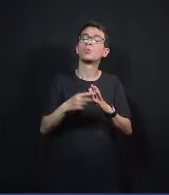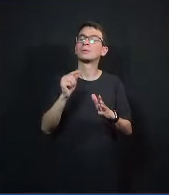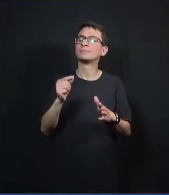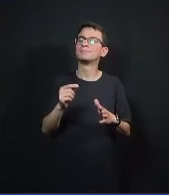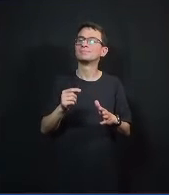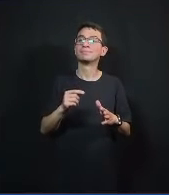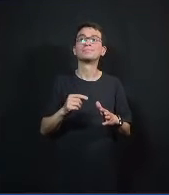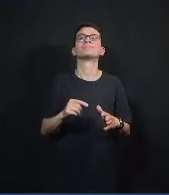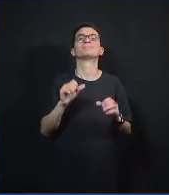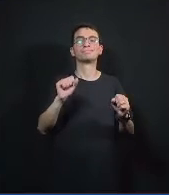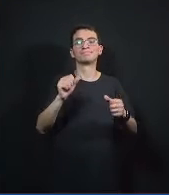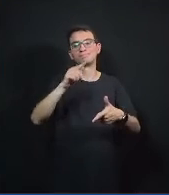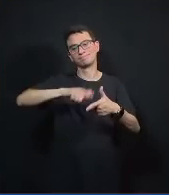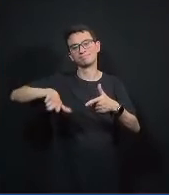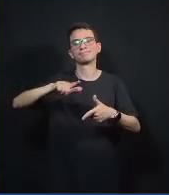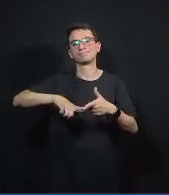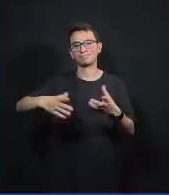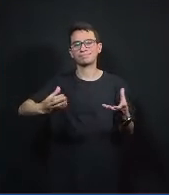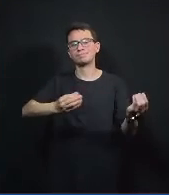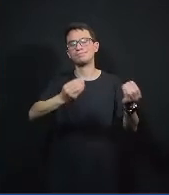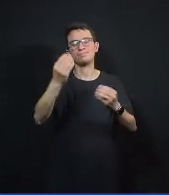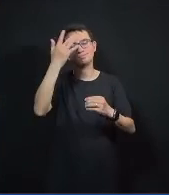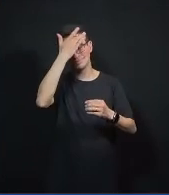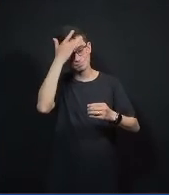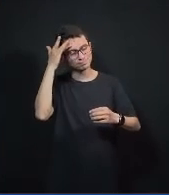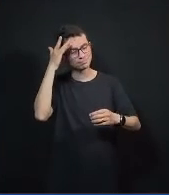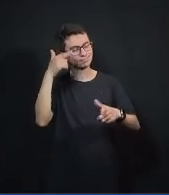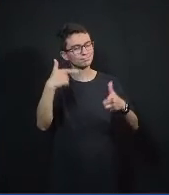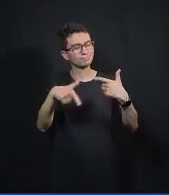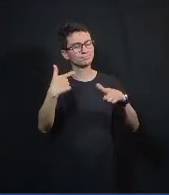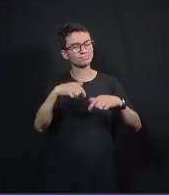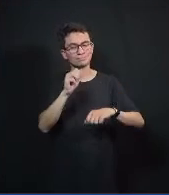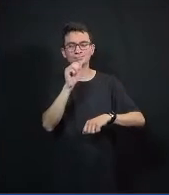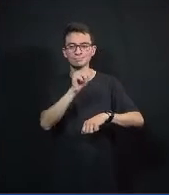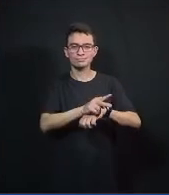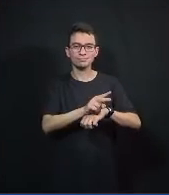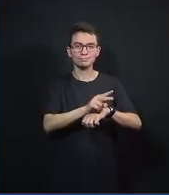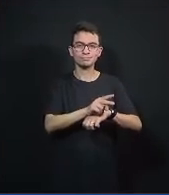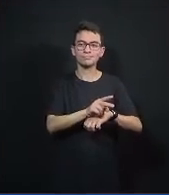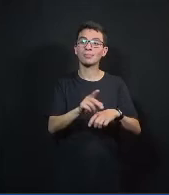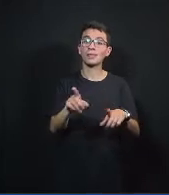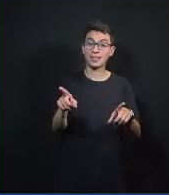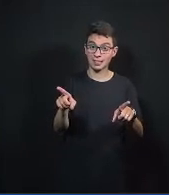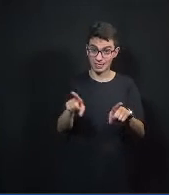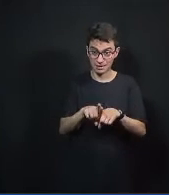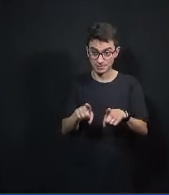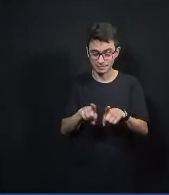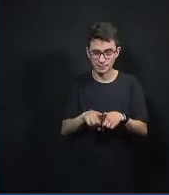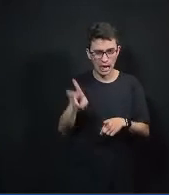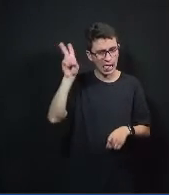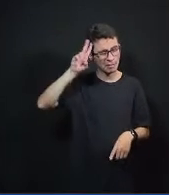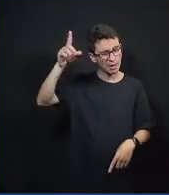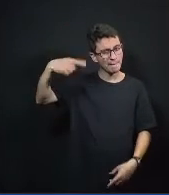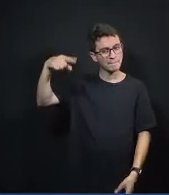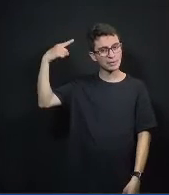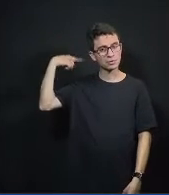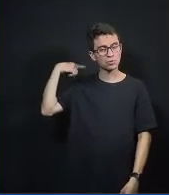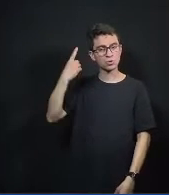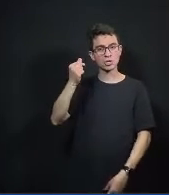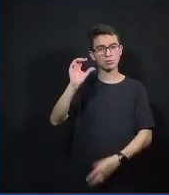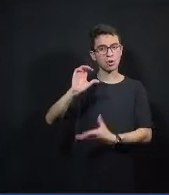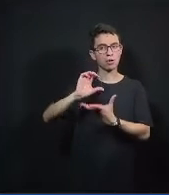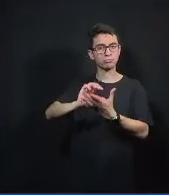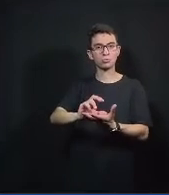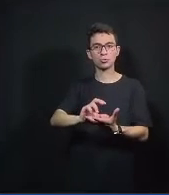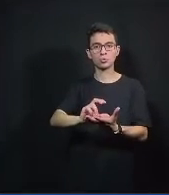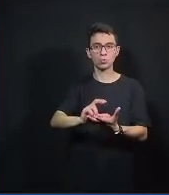ocasião do lançamento do auxílio emergencial no final de março, alguns dos senhores vão se lembrar dos noticiários sobre a